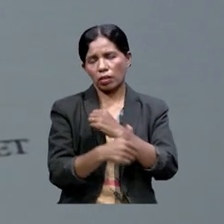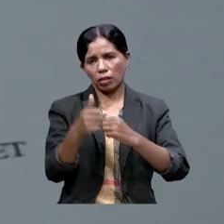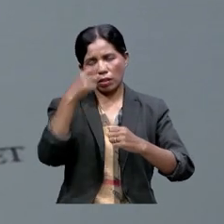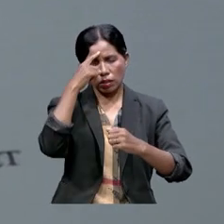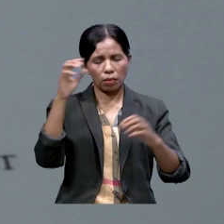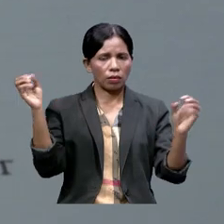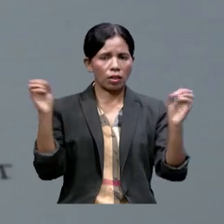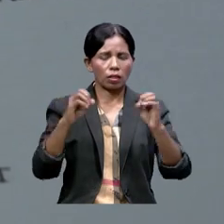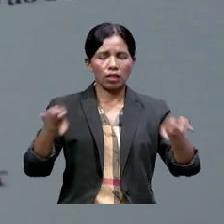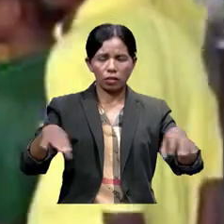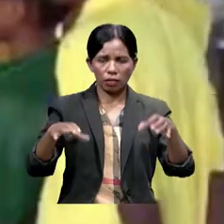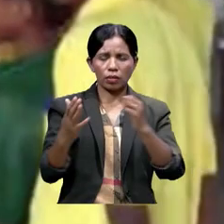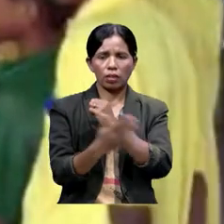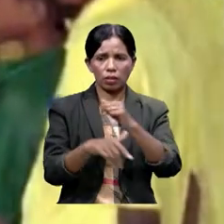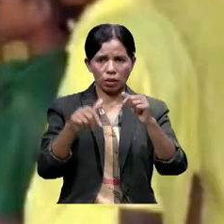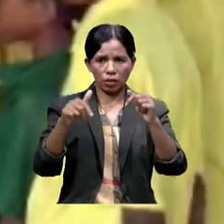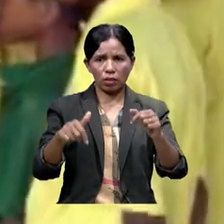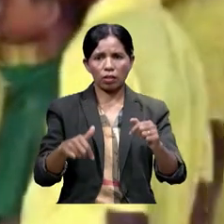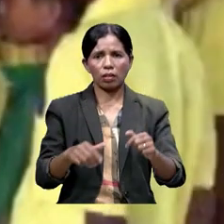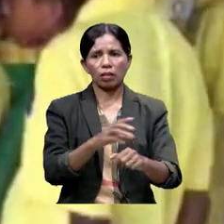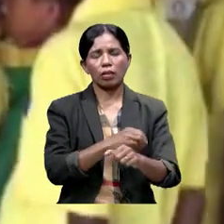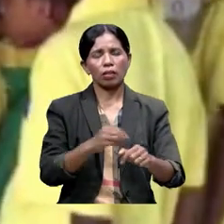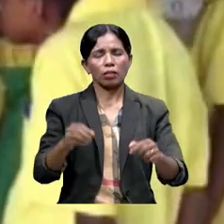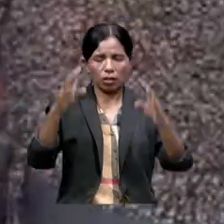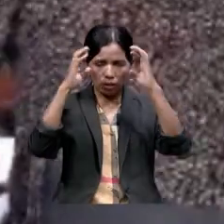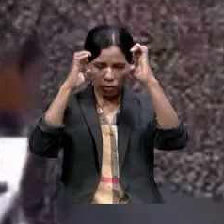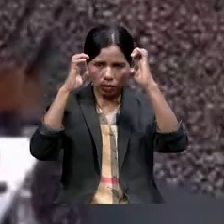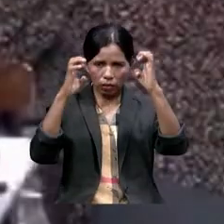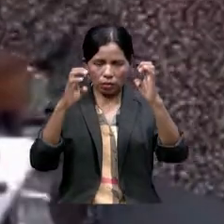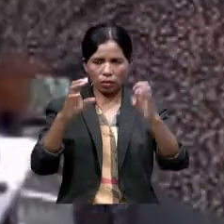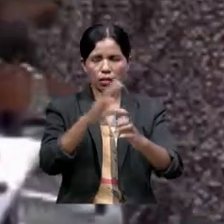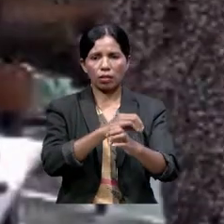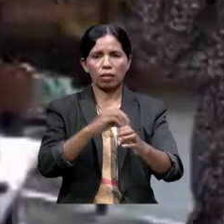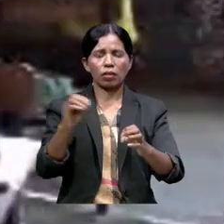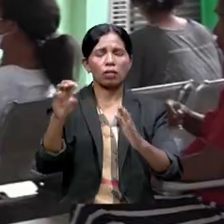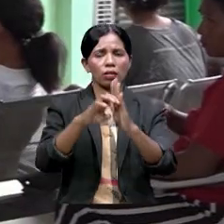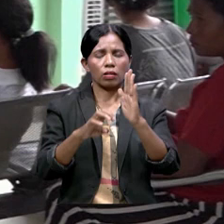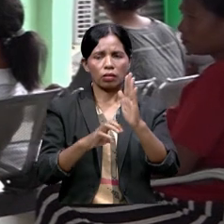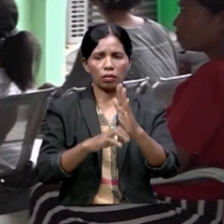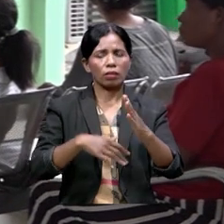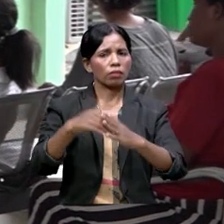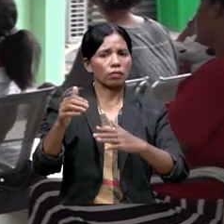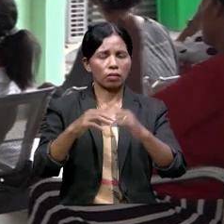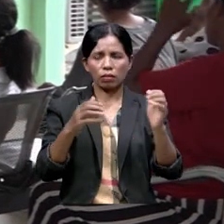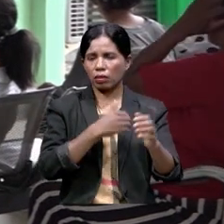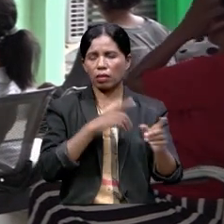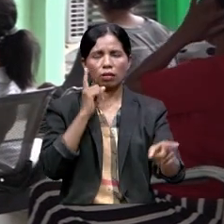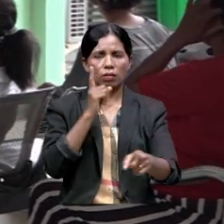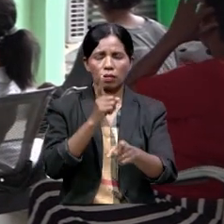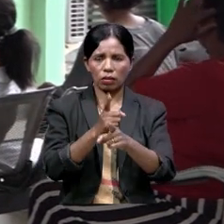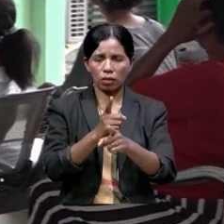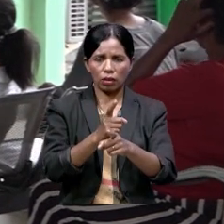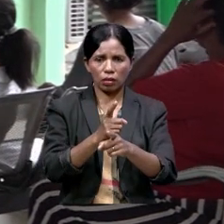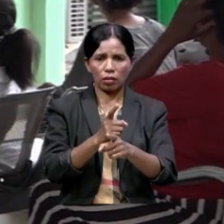falta kampu trabalho iha rai laran. Ia aspetu edukasaun kurikulum no infrastruktura la adekuado no recurso la